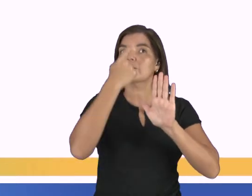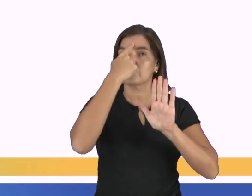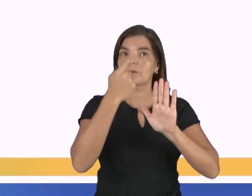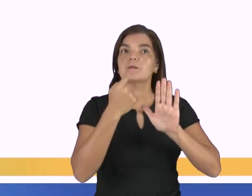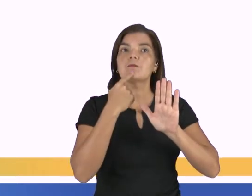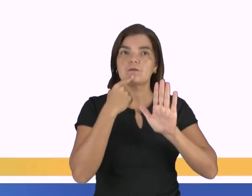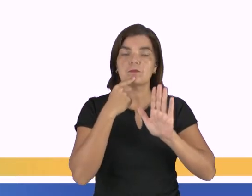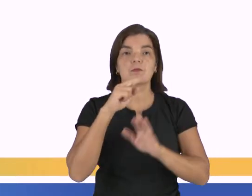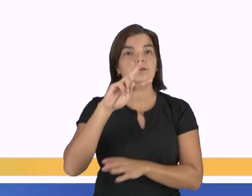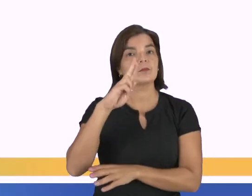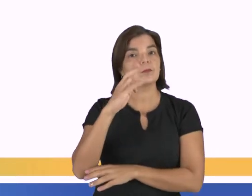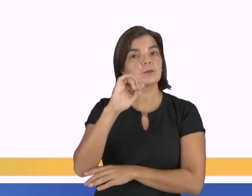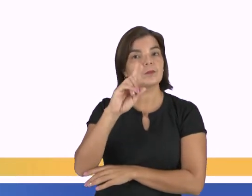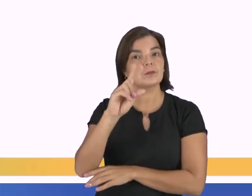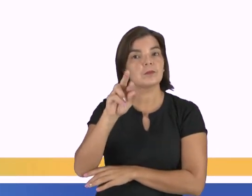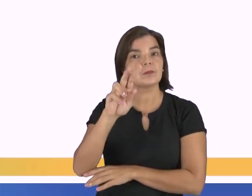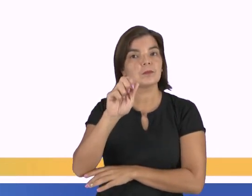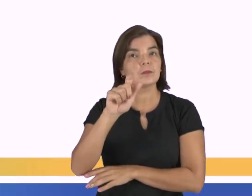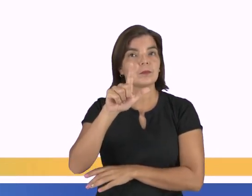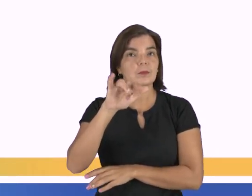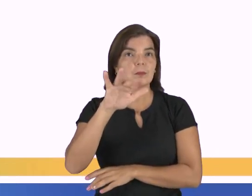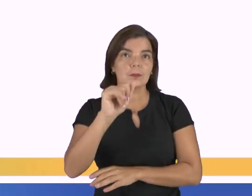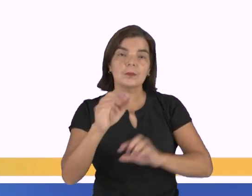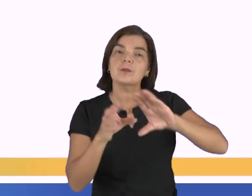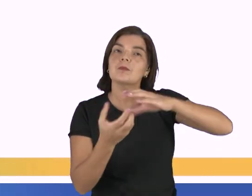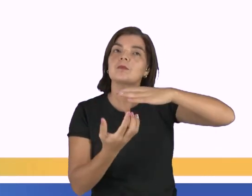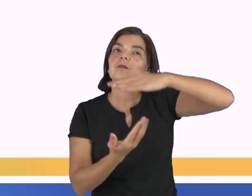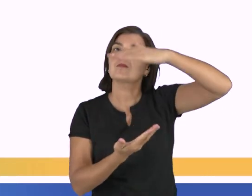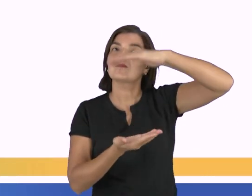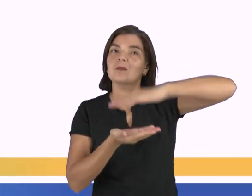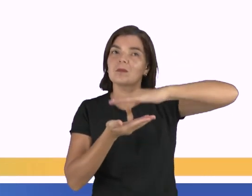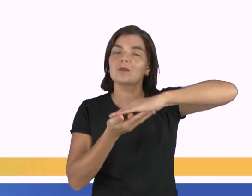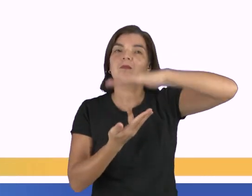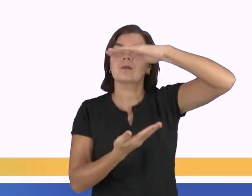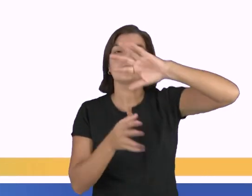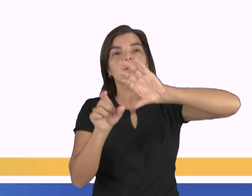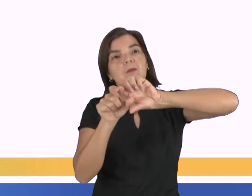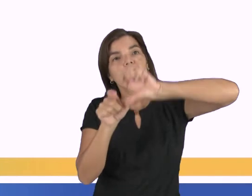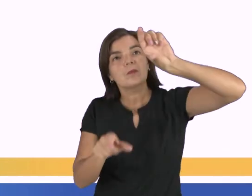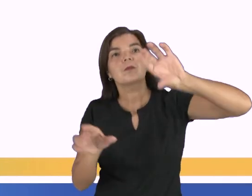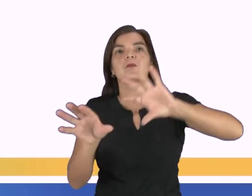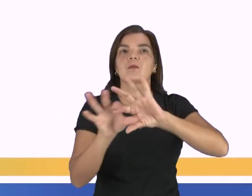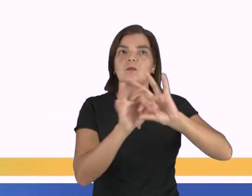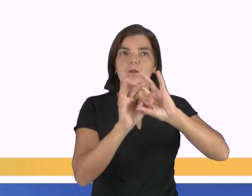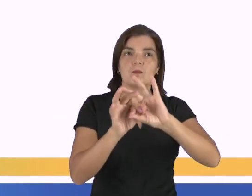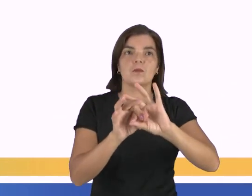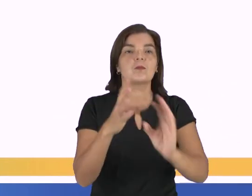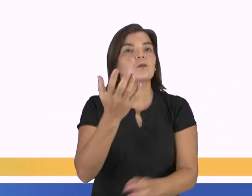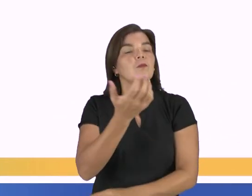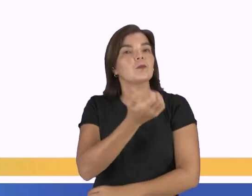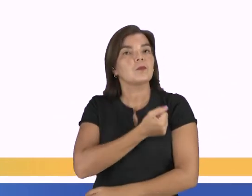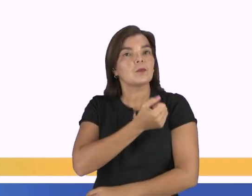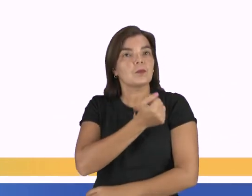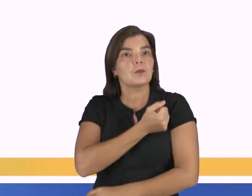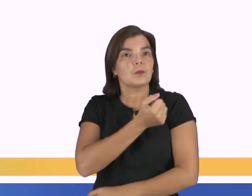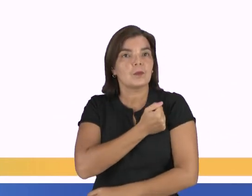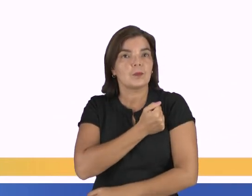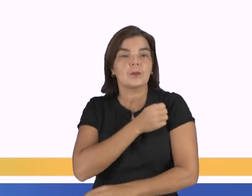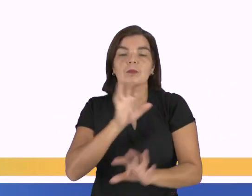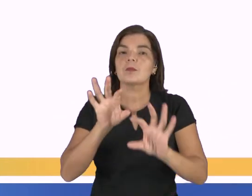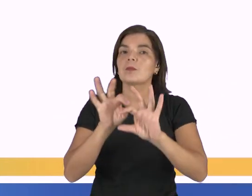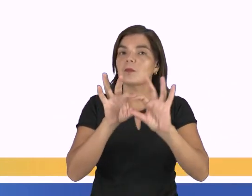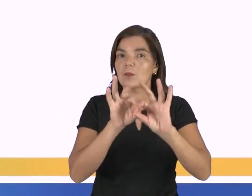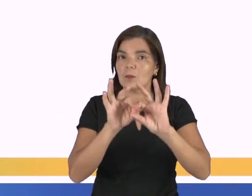mostra a instalação hidráulica da caixa d'água aí e o cano a qual deve ser conectado à ducha. O valor da pressão da água na ducha está